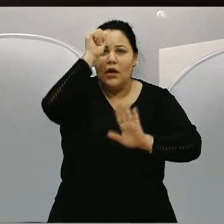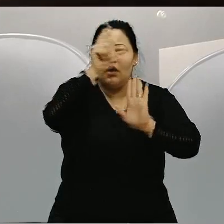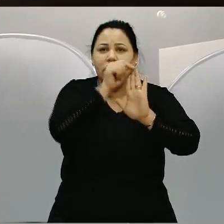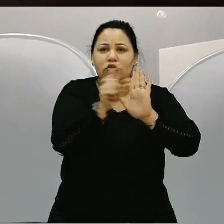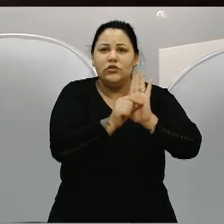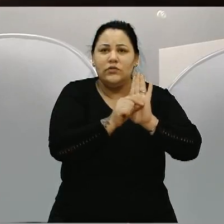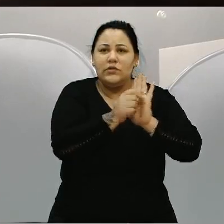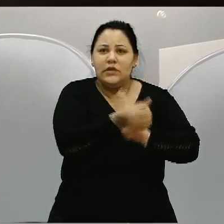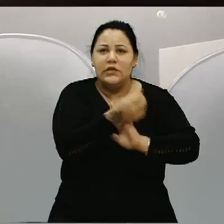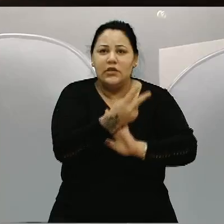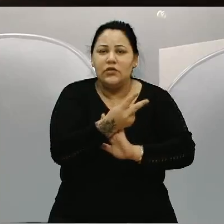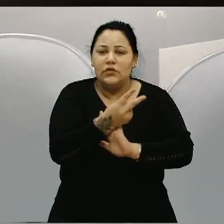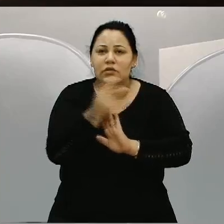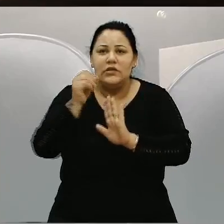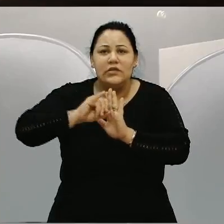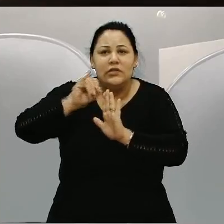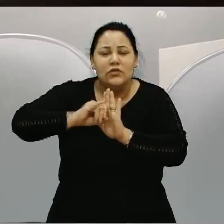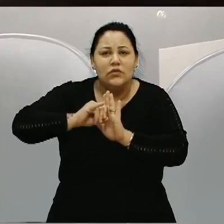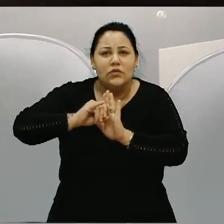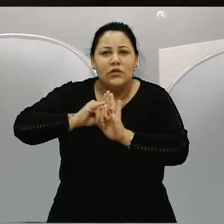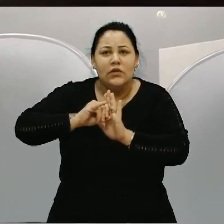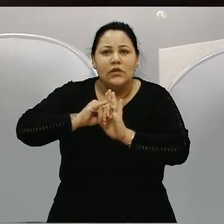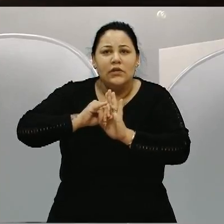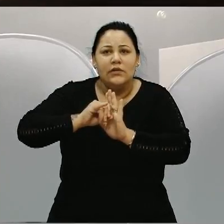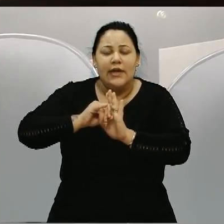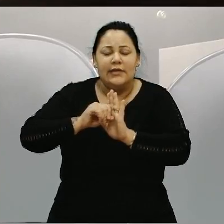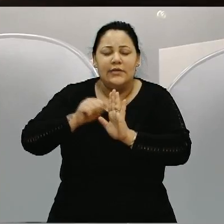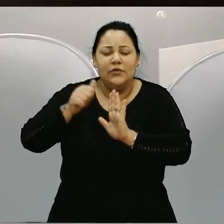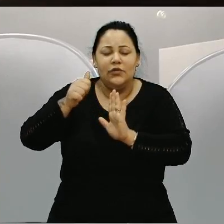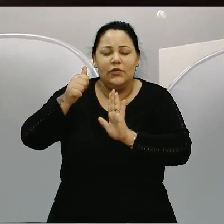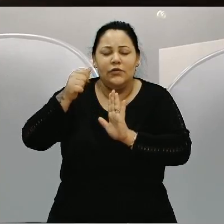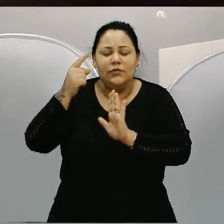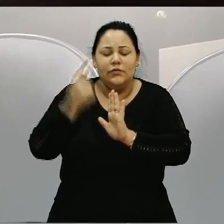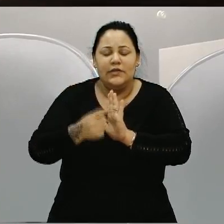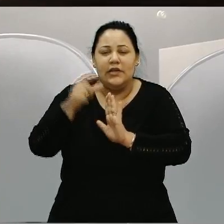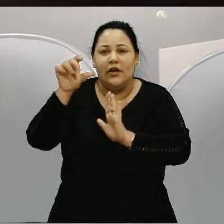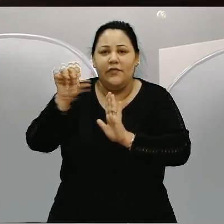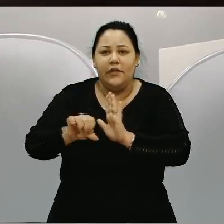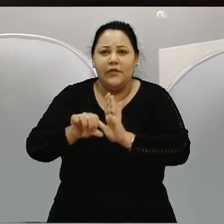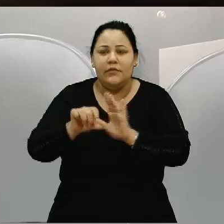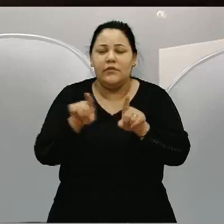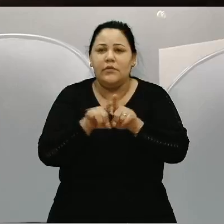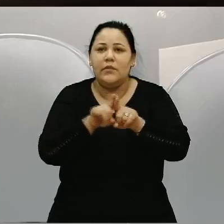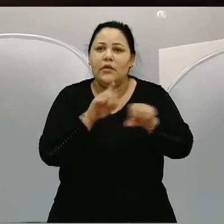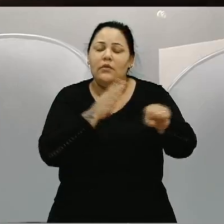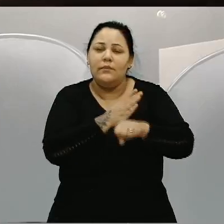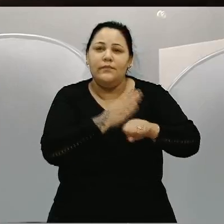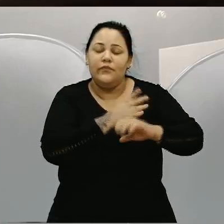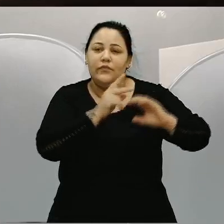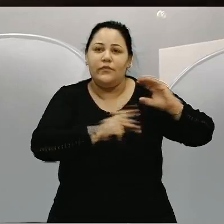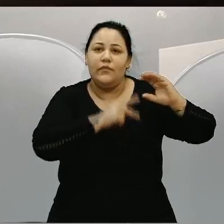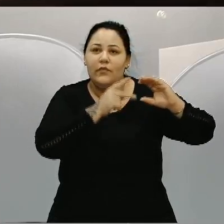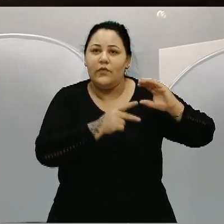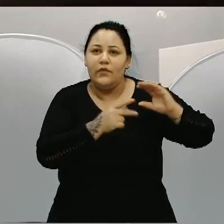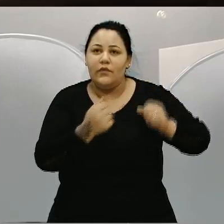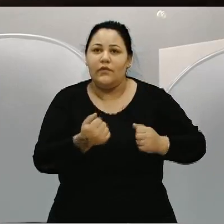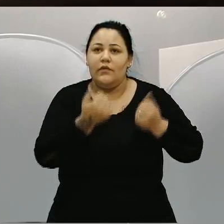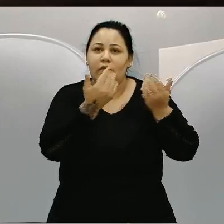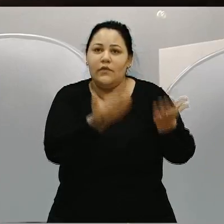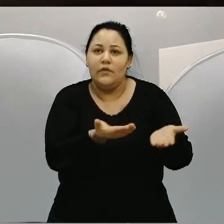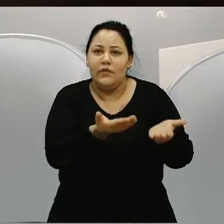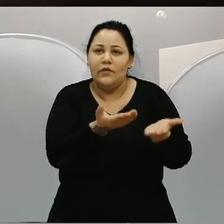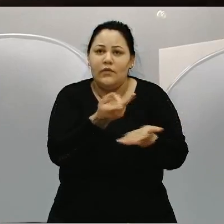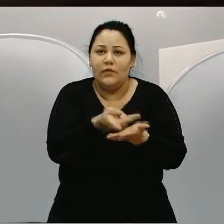inciso 19, que dispõe ser de competência privativa da Câmara Municipal a concessão de